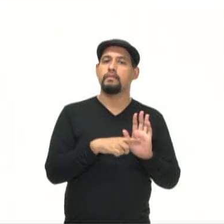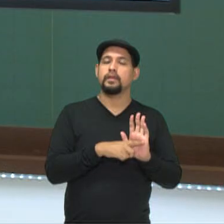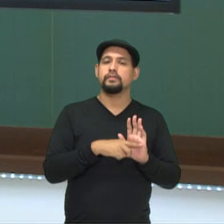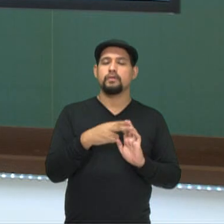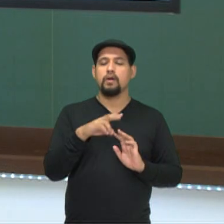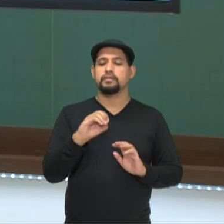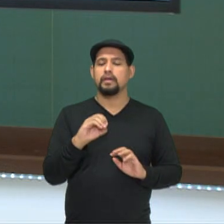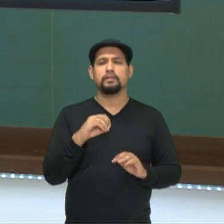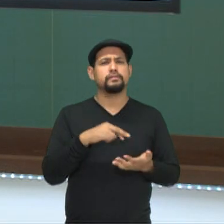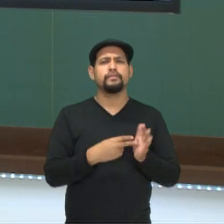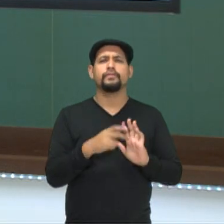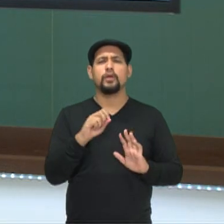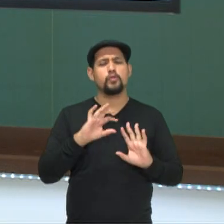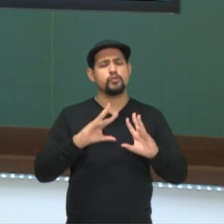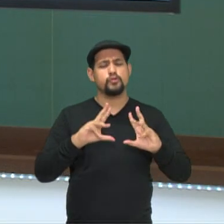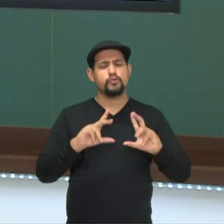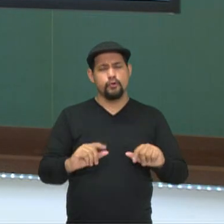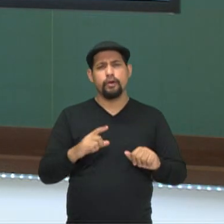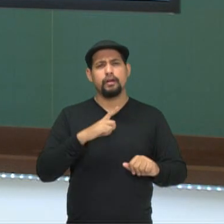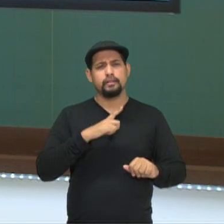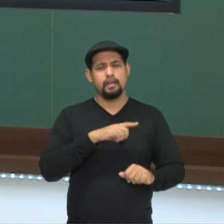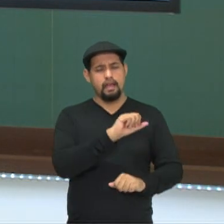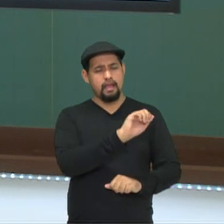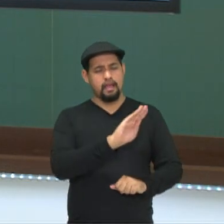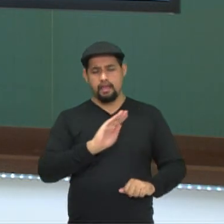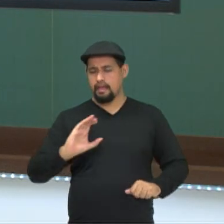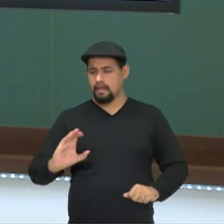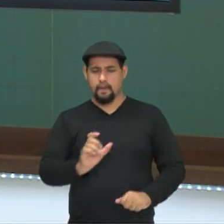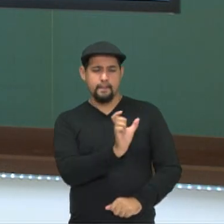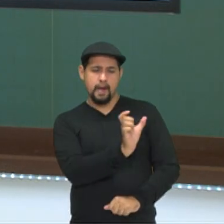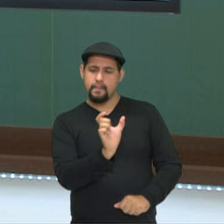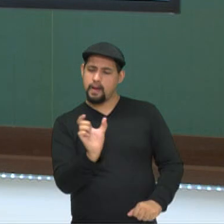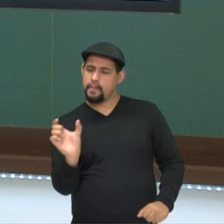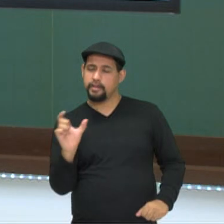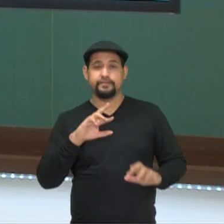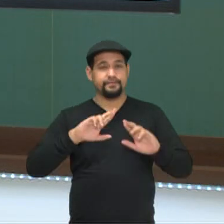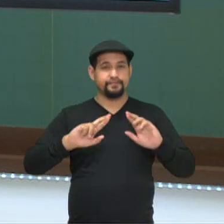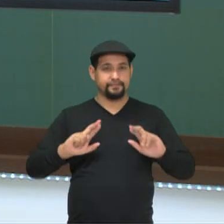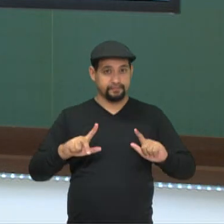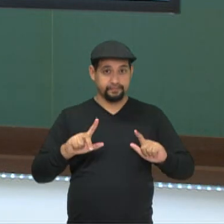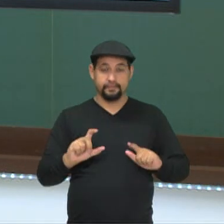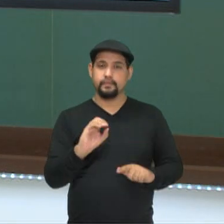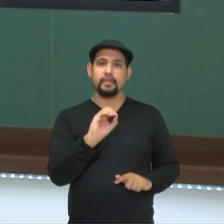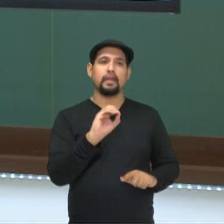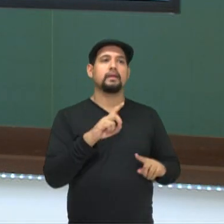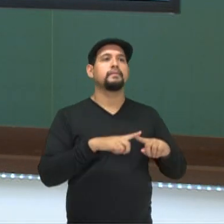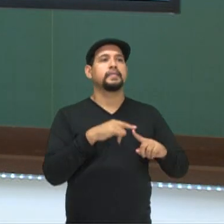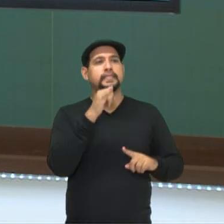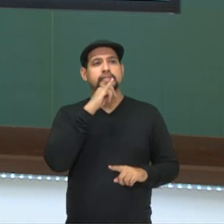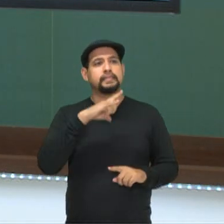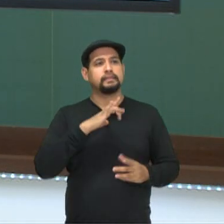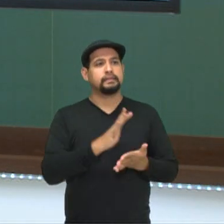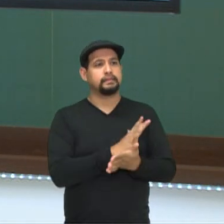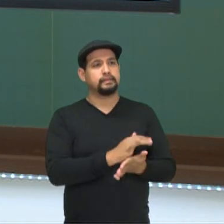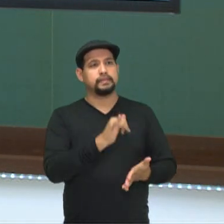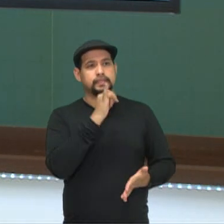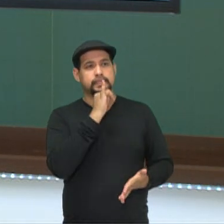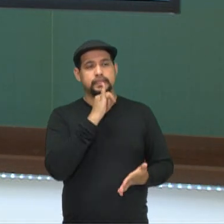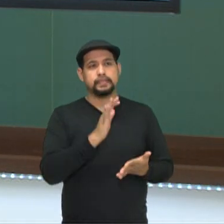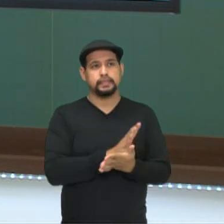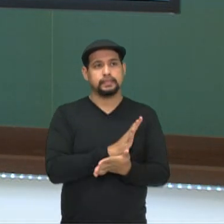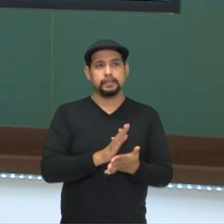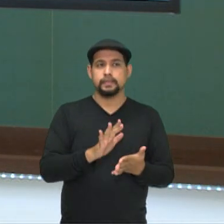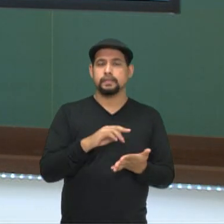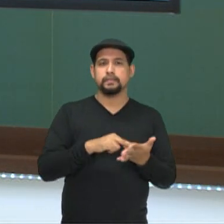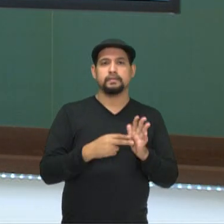2 = 0 tem todos os coeficientes A B e C todos eles diferentes de zero aqui eu tenho alguns exemplos onde